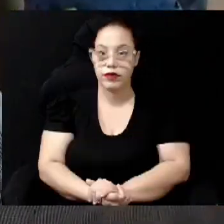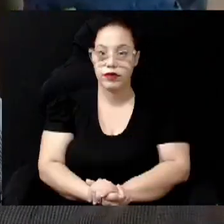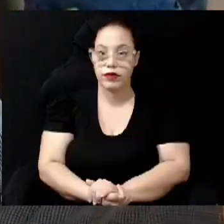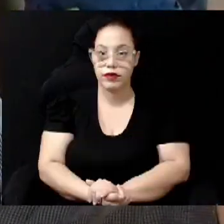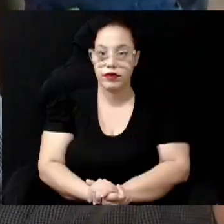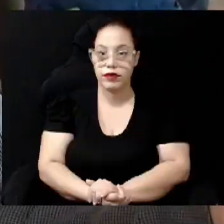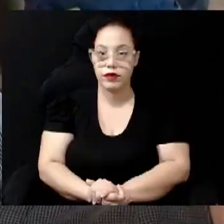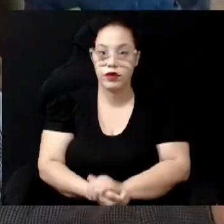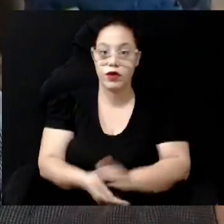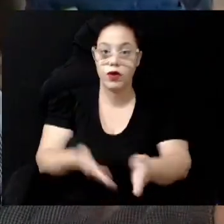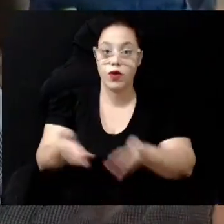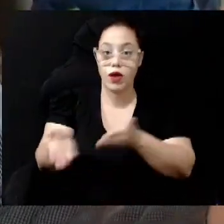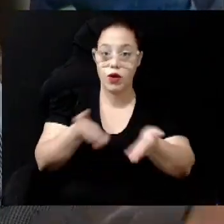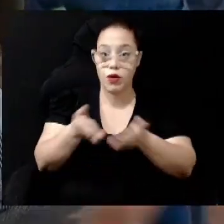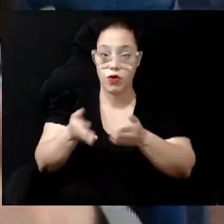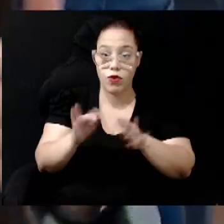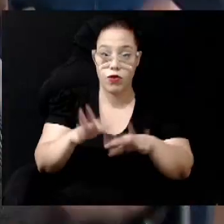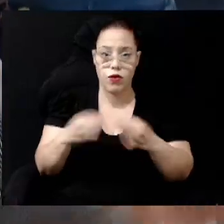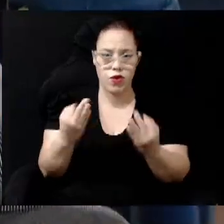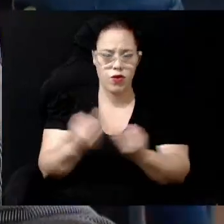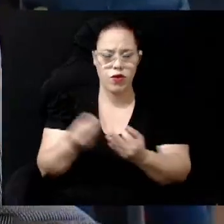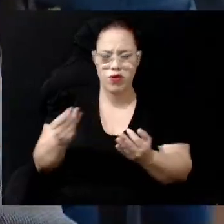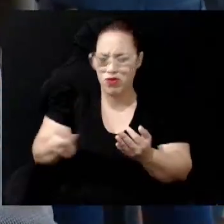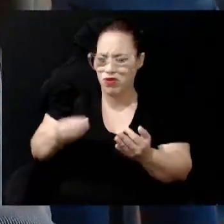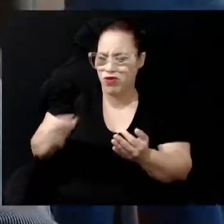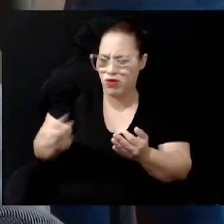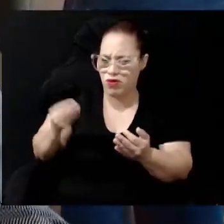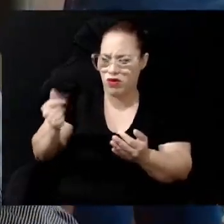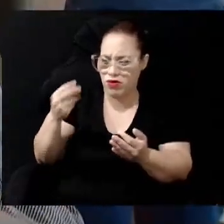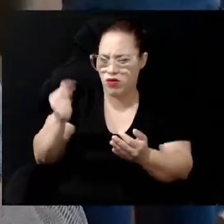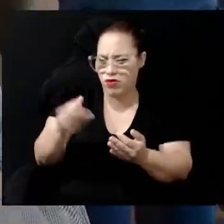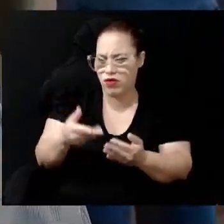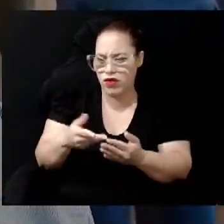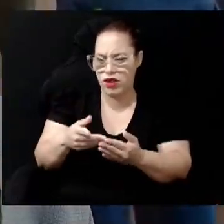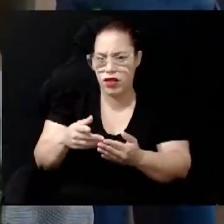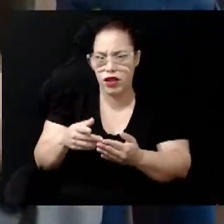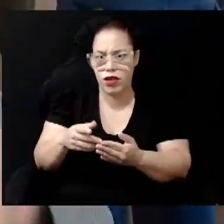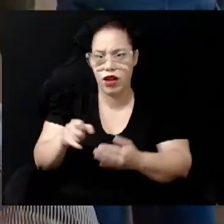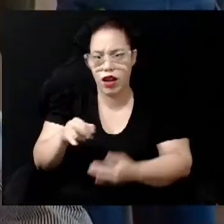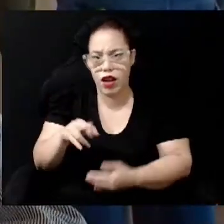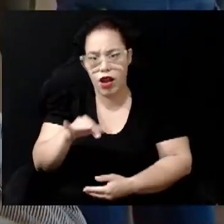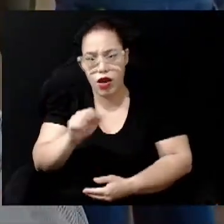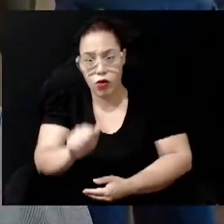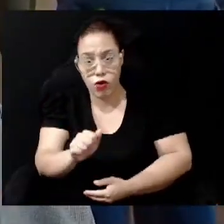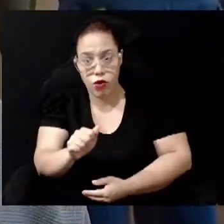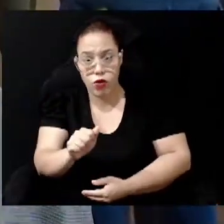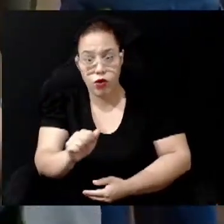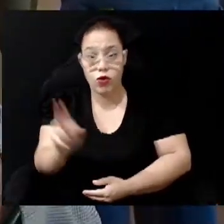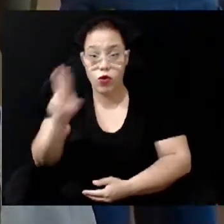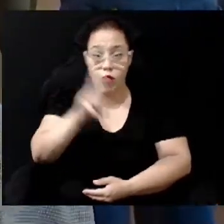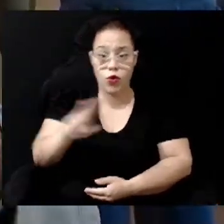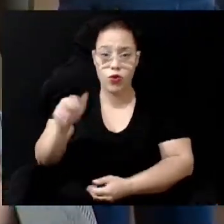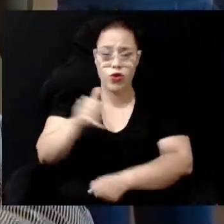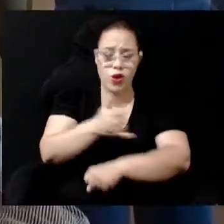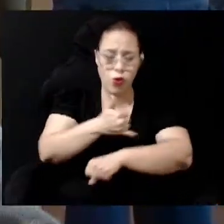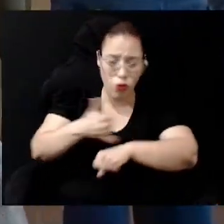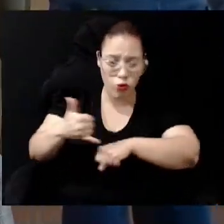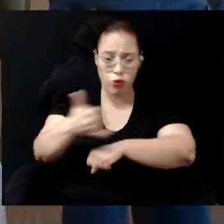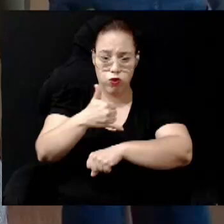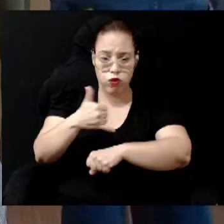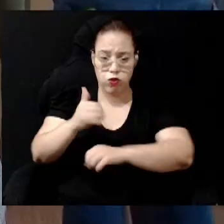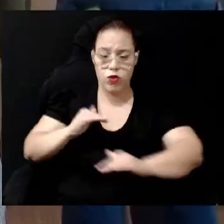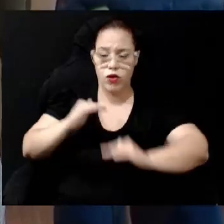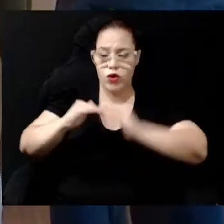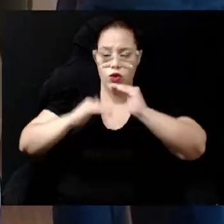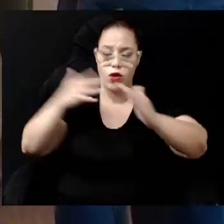há milhares de anos, você entende? Com a salga, com o uso da gordura, esse é um processo que vem vindo.